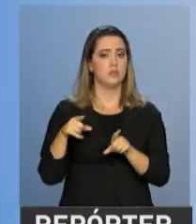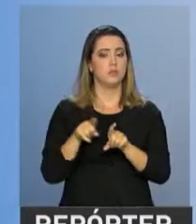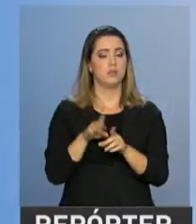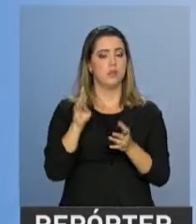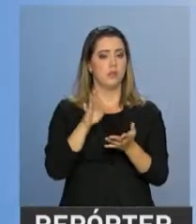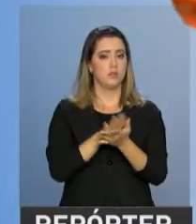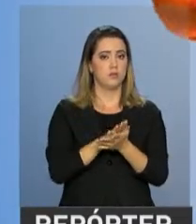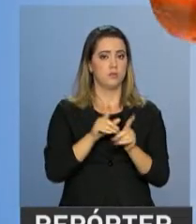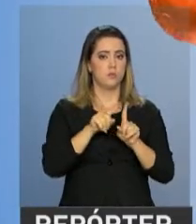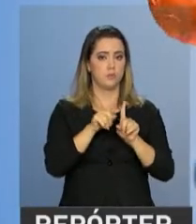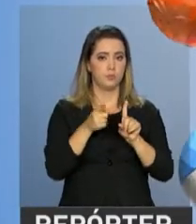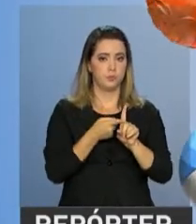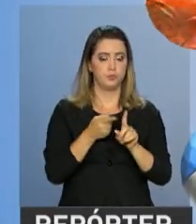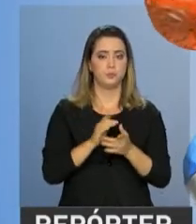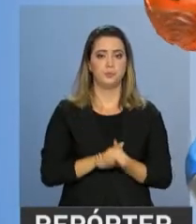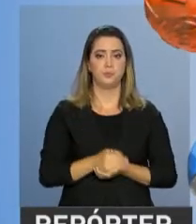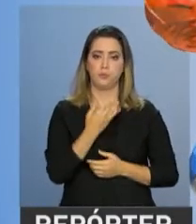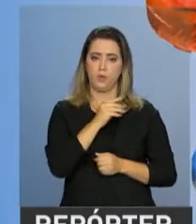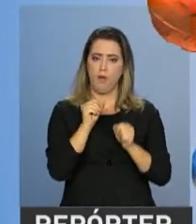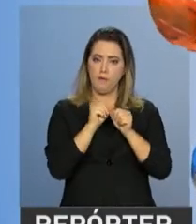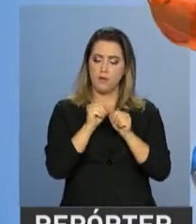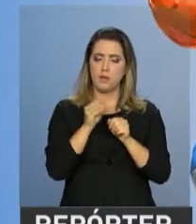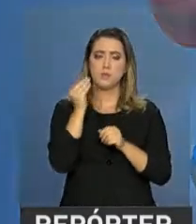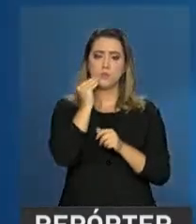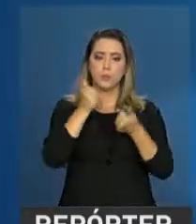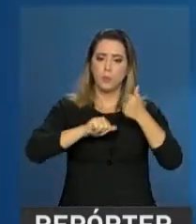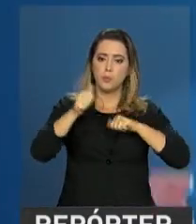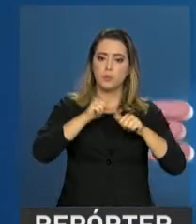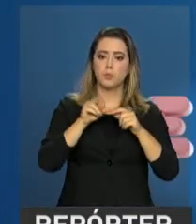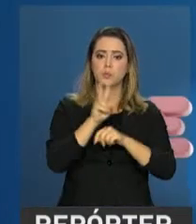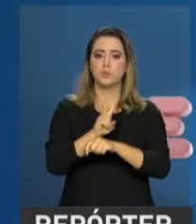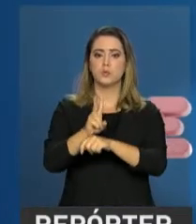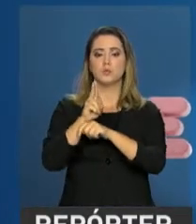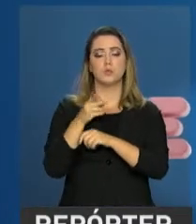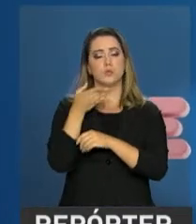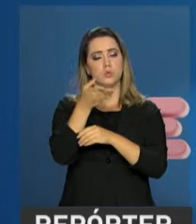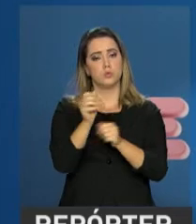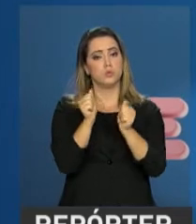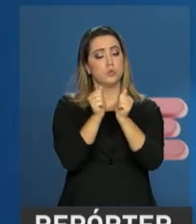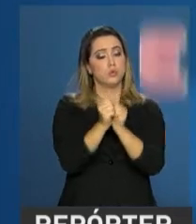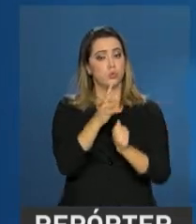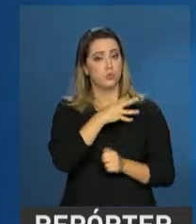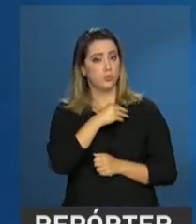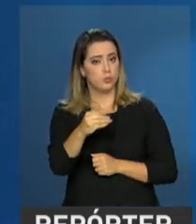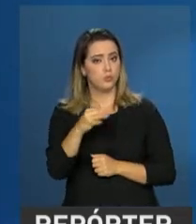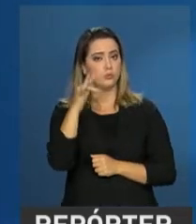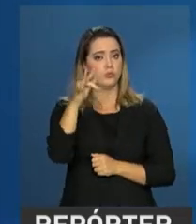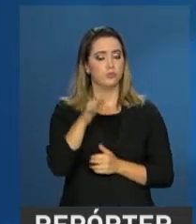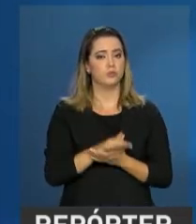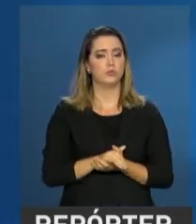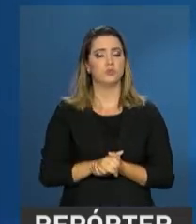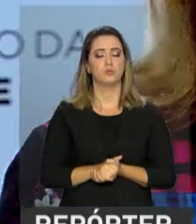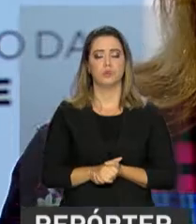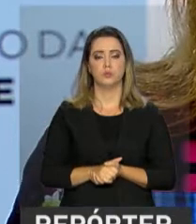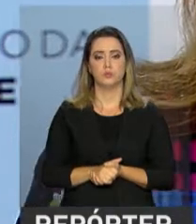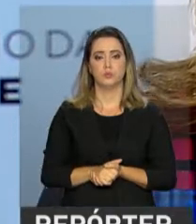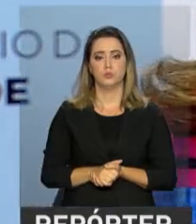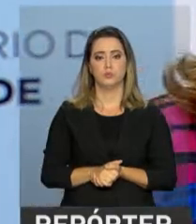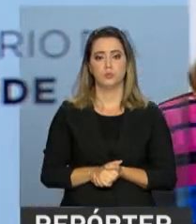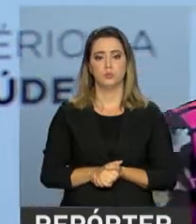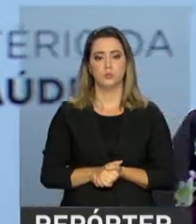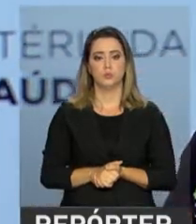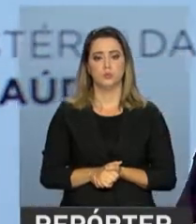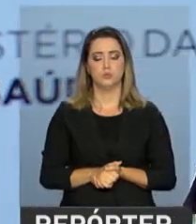gestantes. Faça o teste de sífilis, proteja o seu futuro e do seu filho. Ministério da Saúde, Governo Federal. O